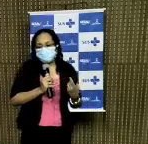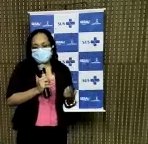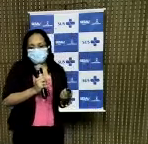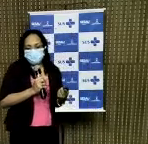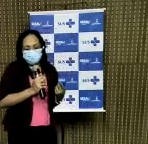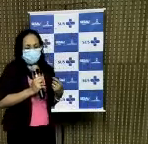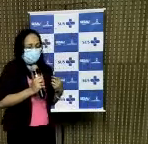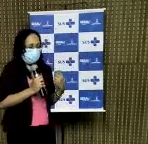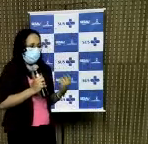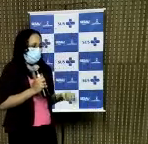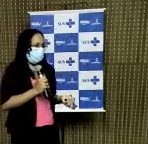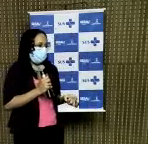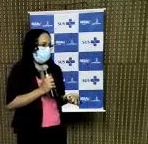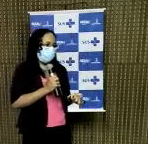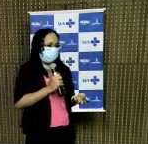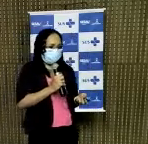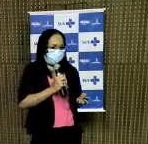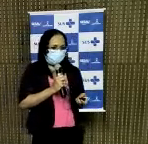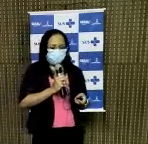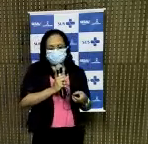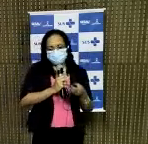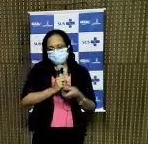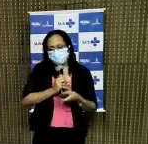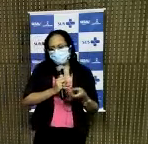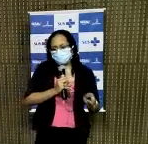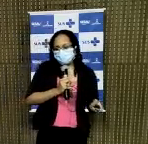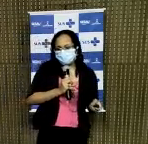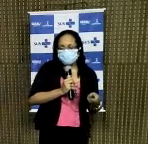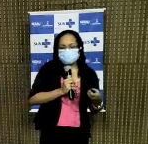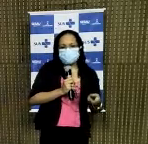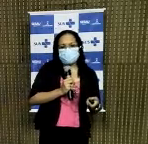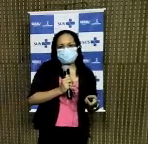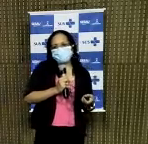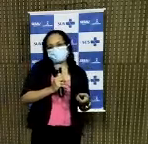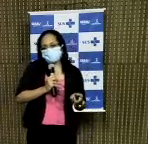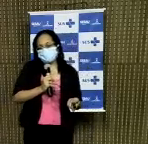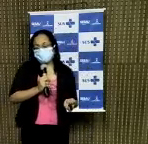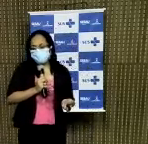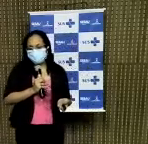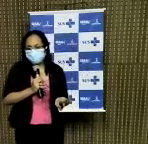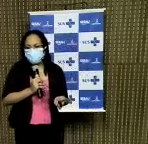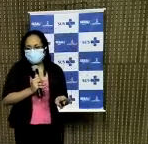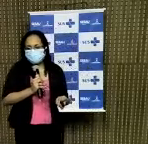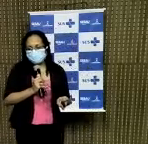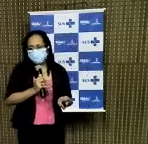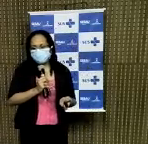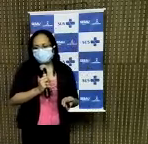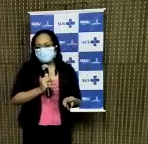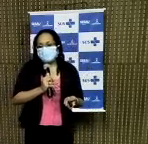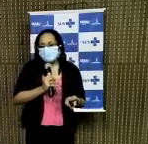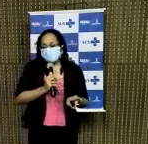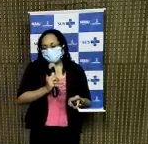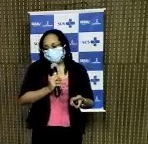Esse caso, o paciente ele morava sozinho, então por isso vocês estão vendo que ali não tem o exame dos contatos,